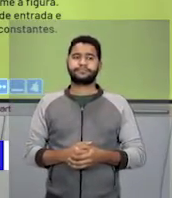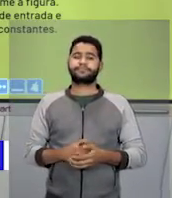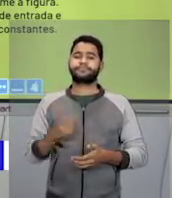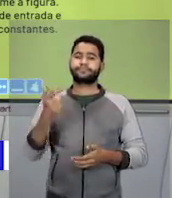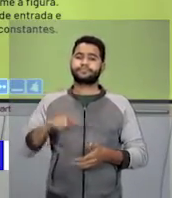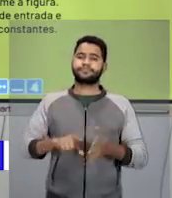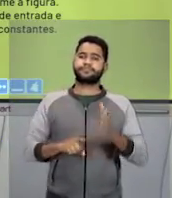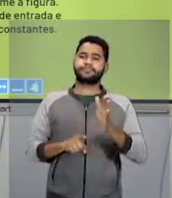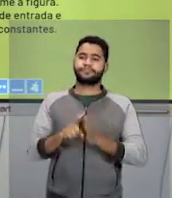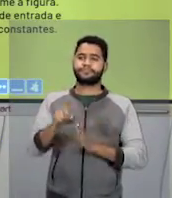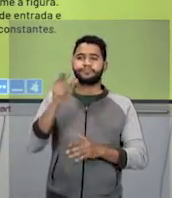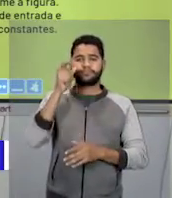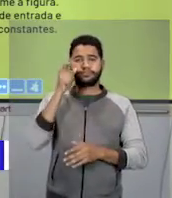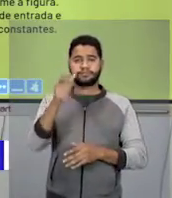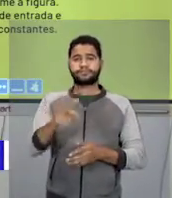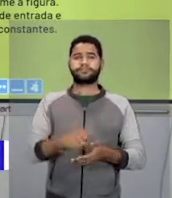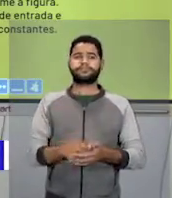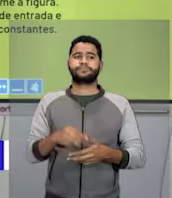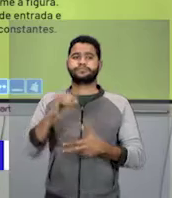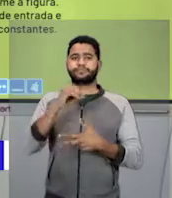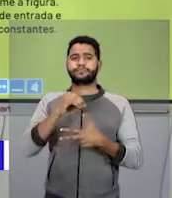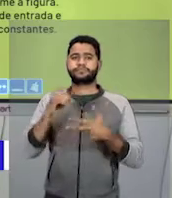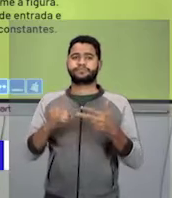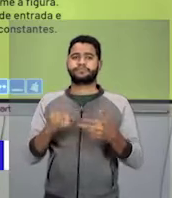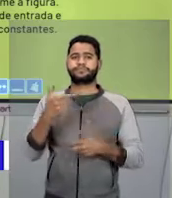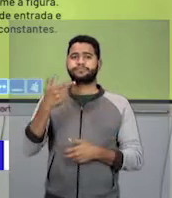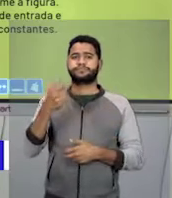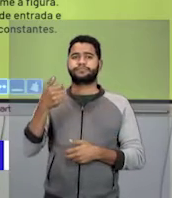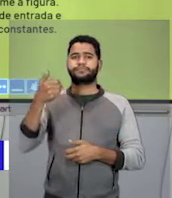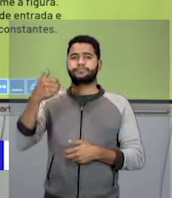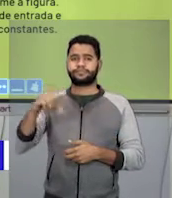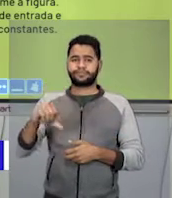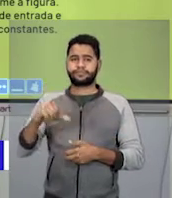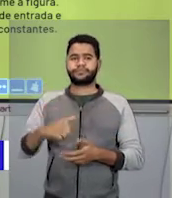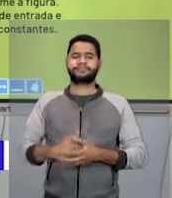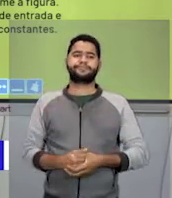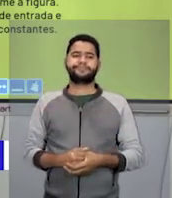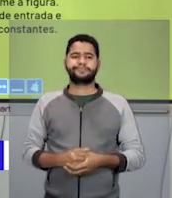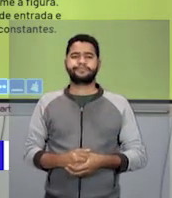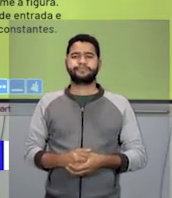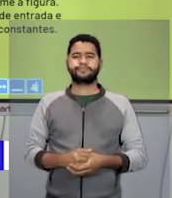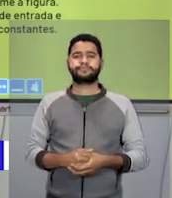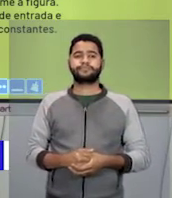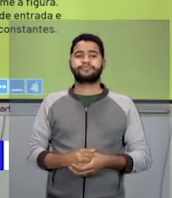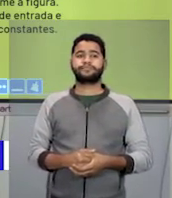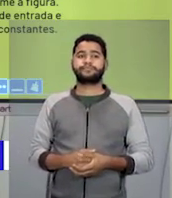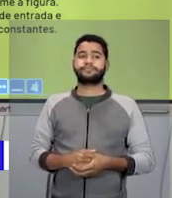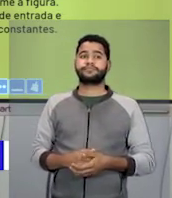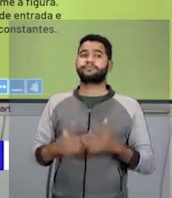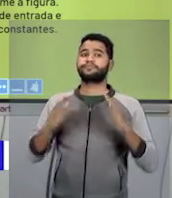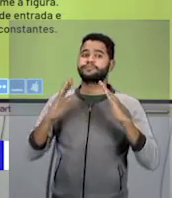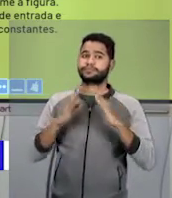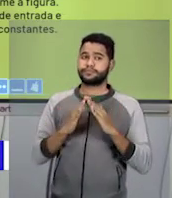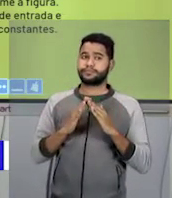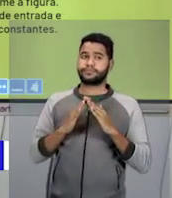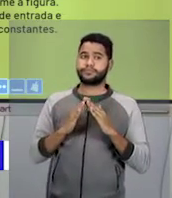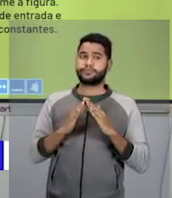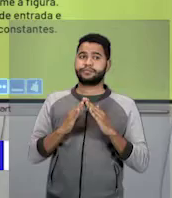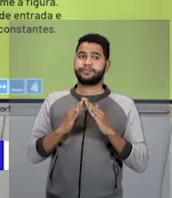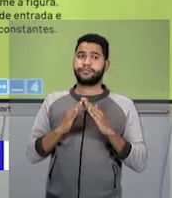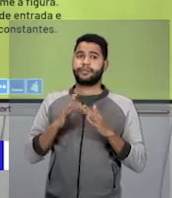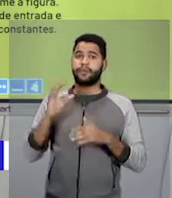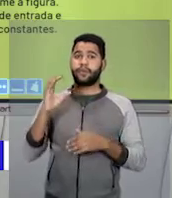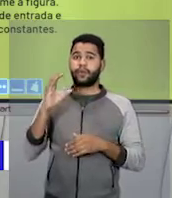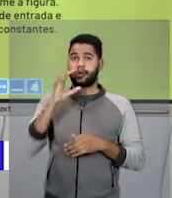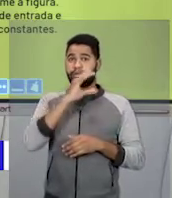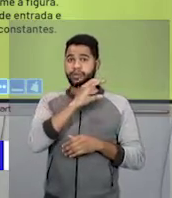questão interessante. Enem de 2019, vamos lá. Em uma residência com aquecimento